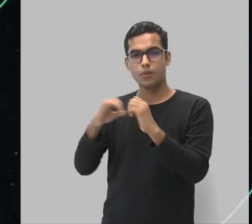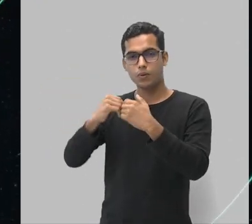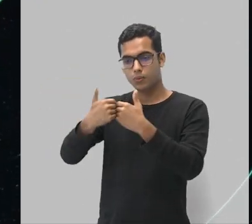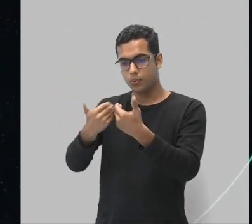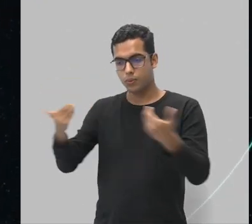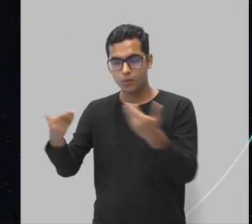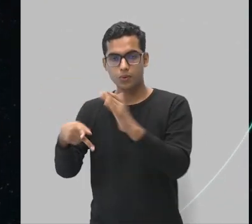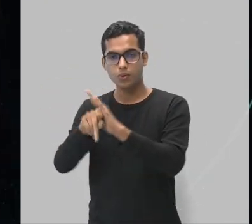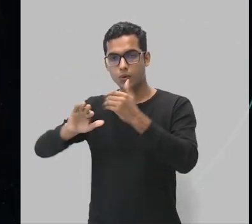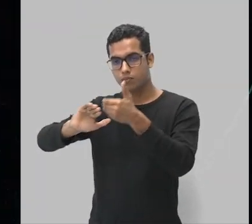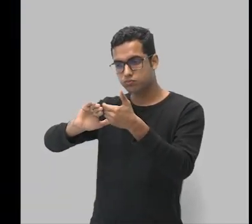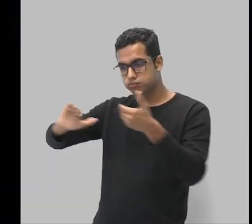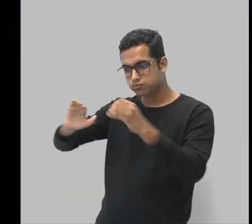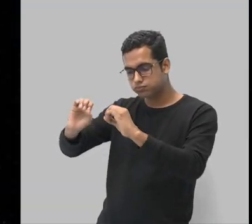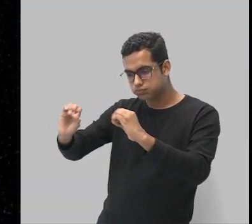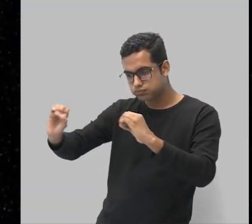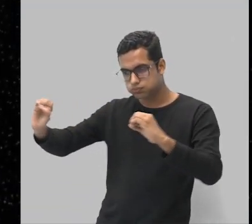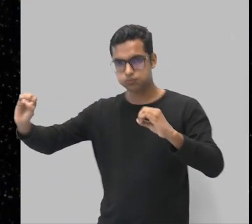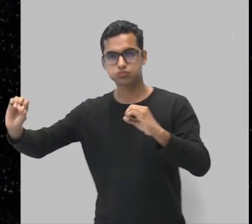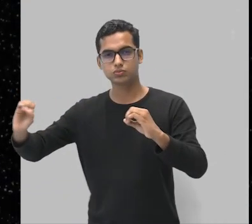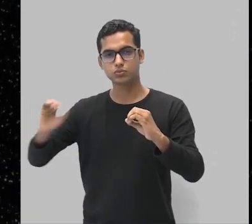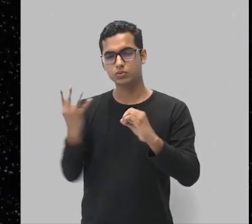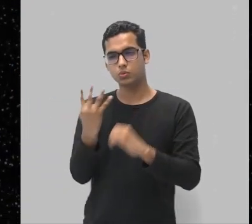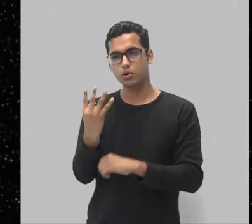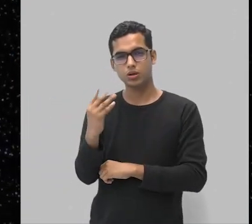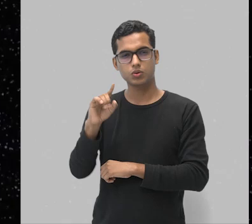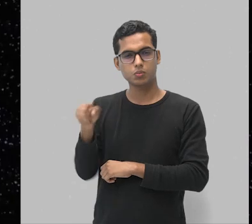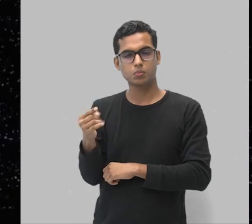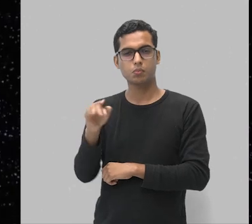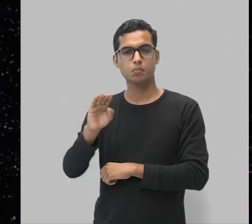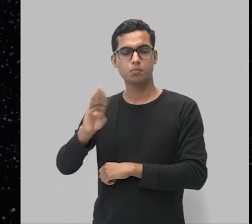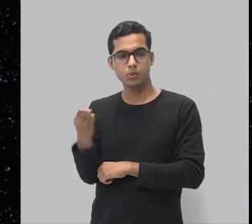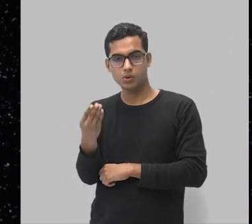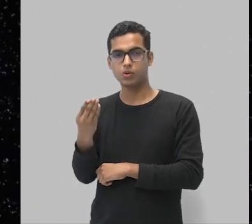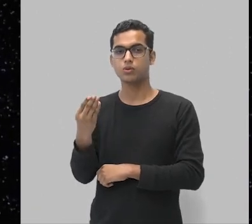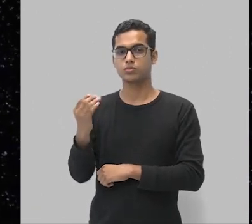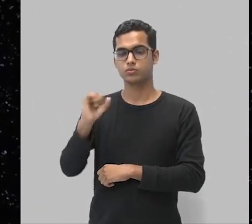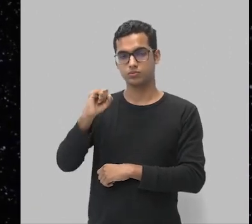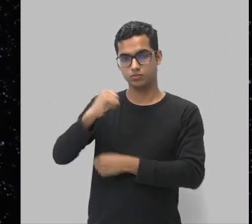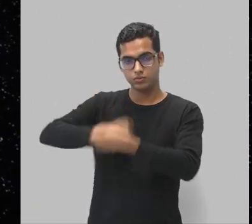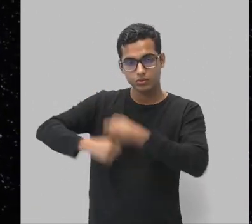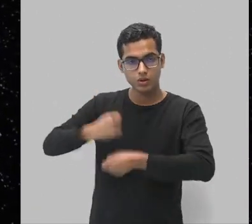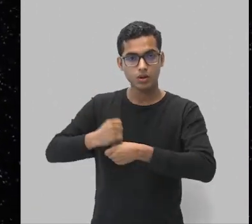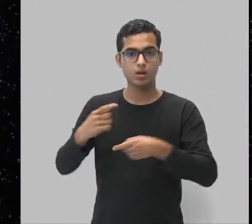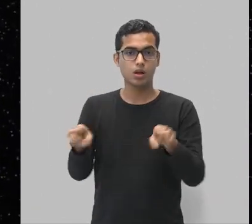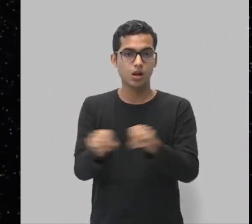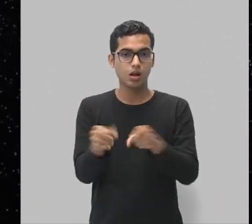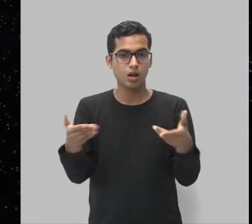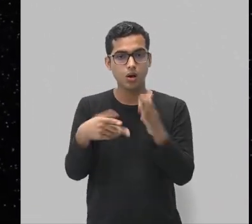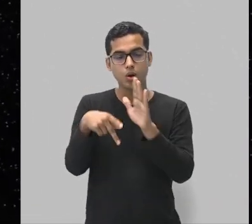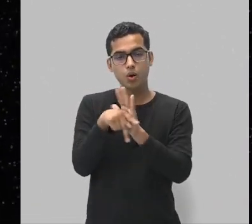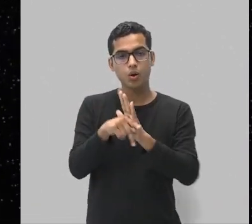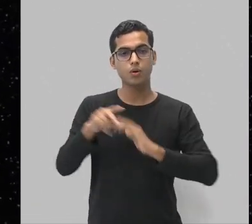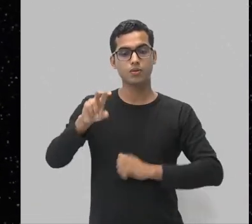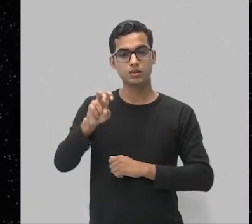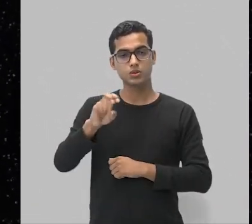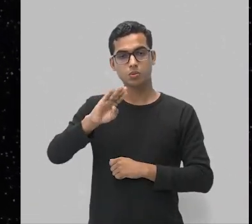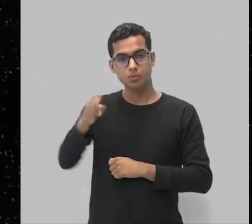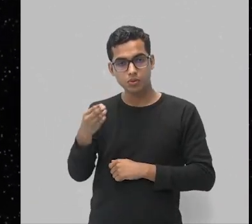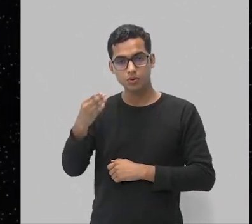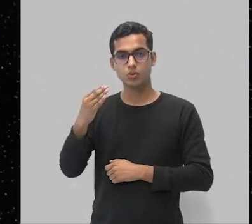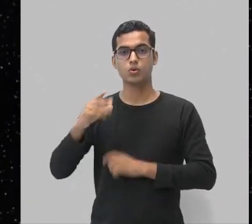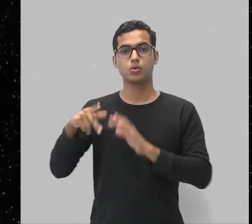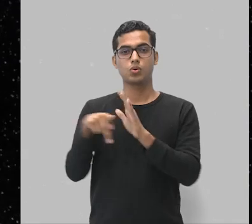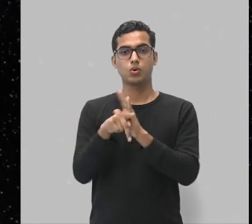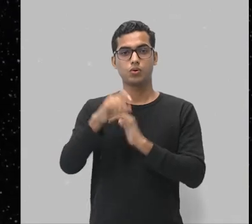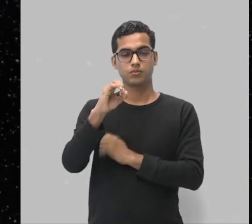4 bilhões de anos. Daqui a 5 bilhões de anos, o Sol irá entrar na seguinte fase da evolução estelar. Quando